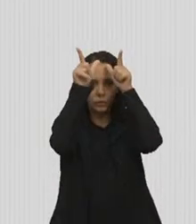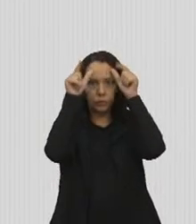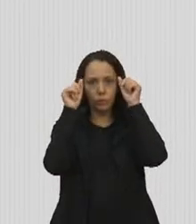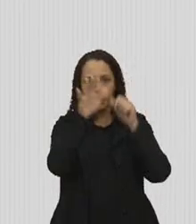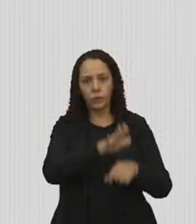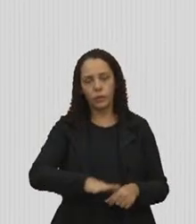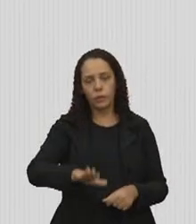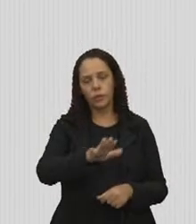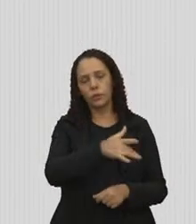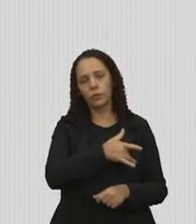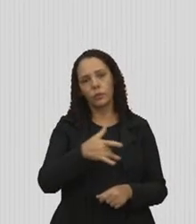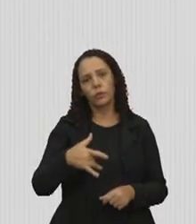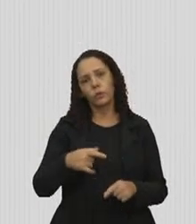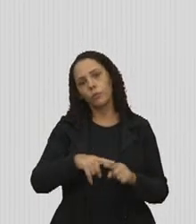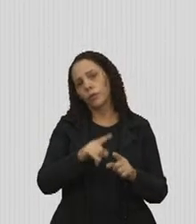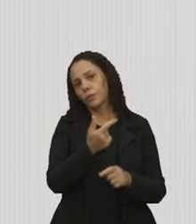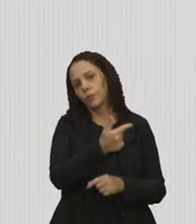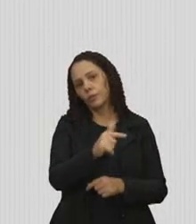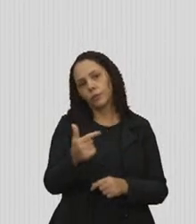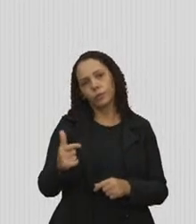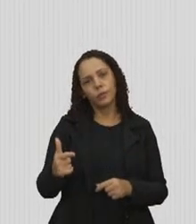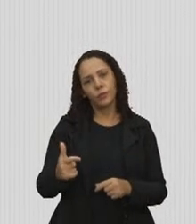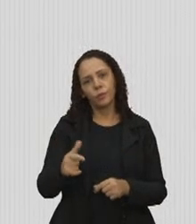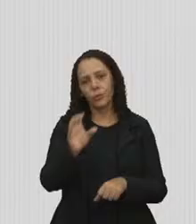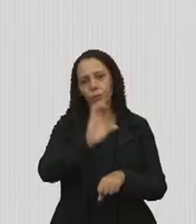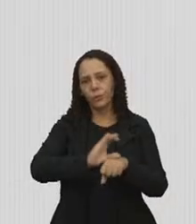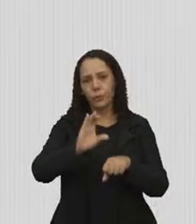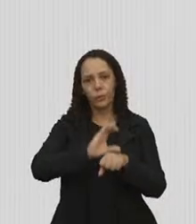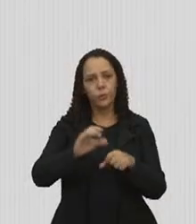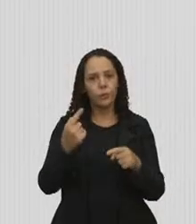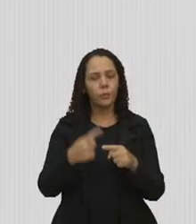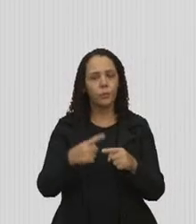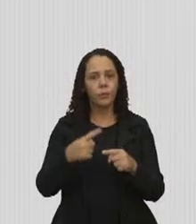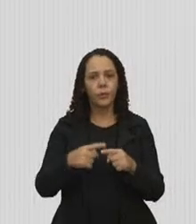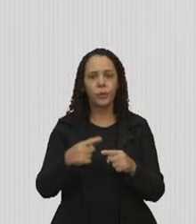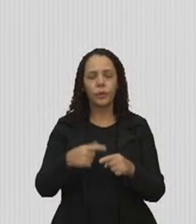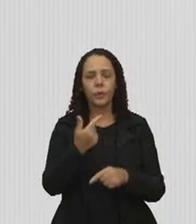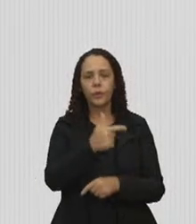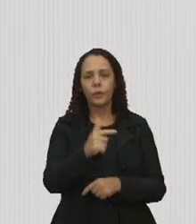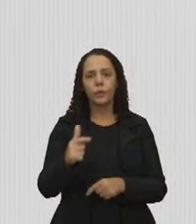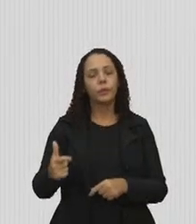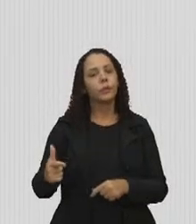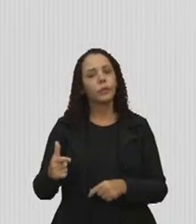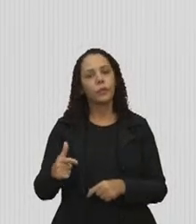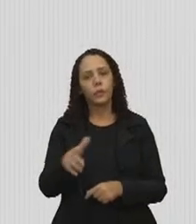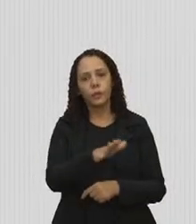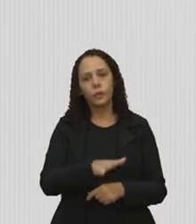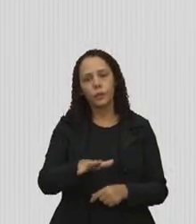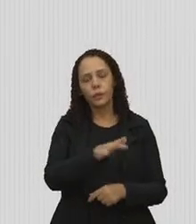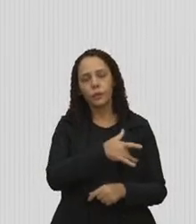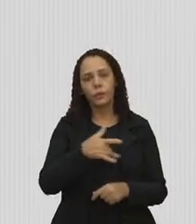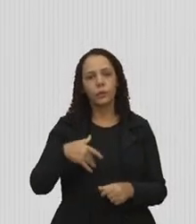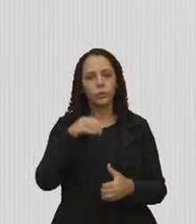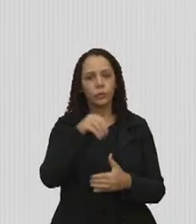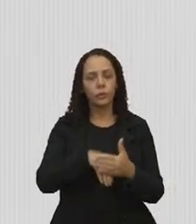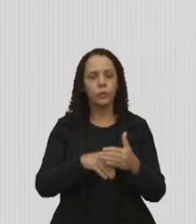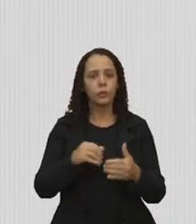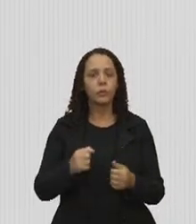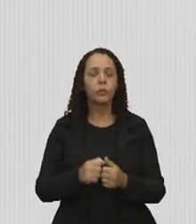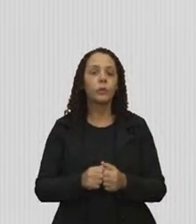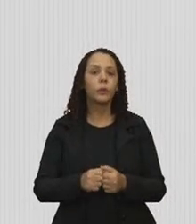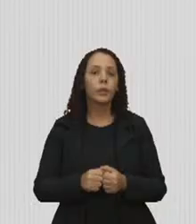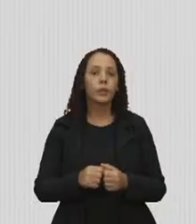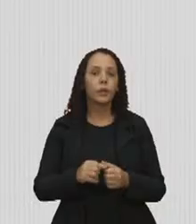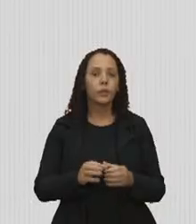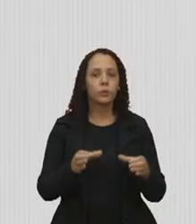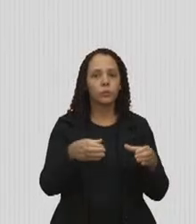saúde, e a gente não tem essa possibilidade de oferta porque a gente não tem esse eixo da saúde dentro dos nossos eixos